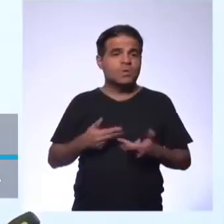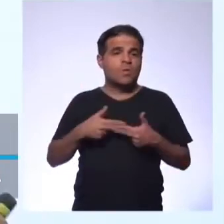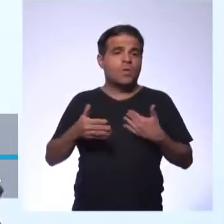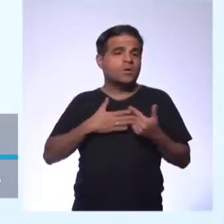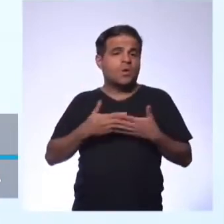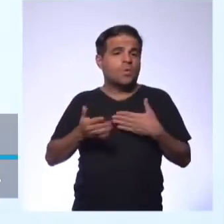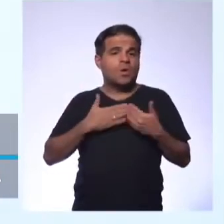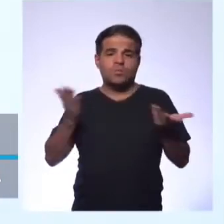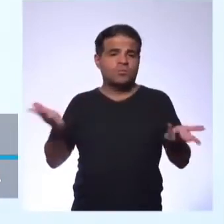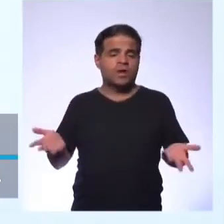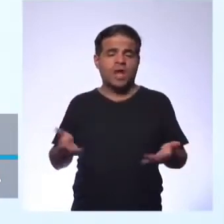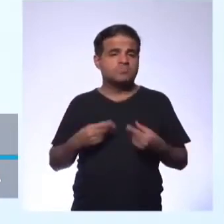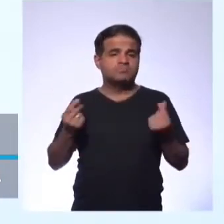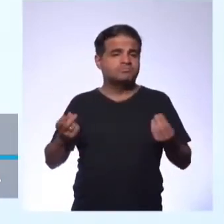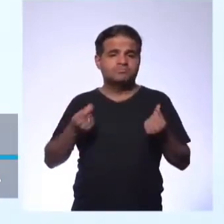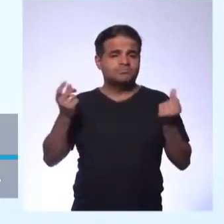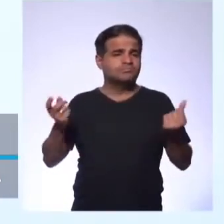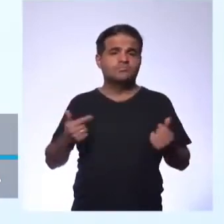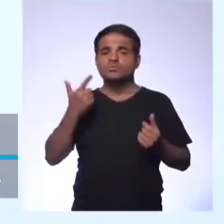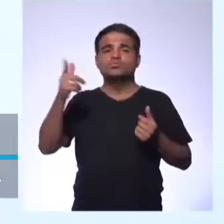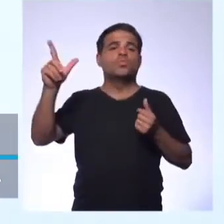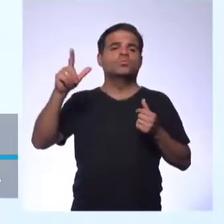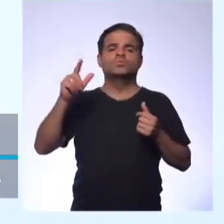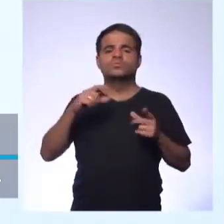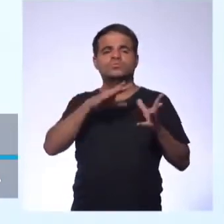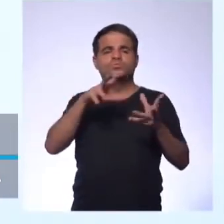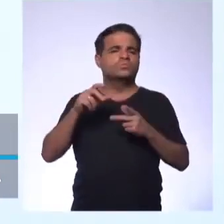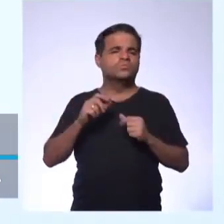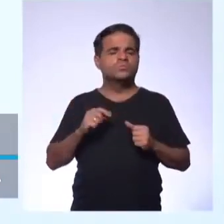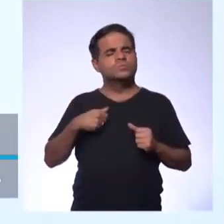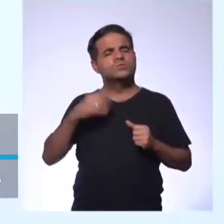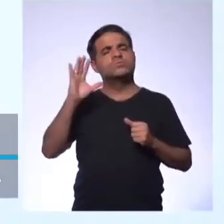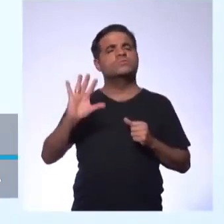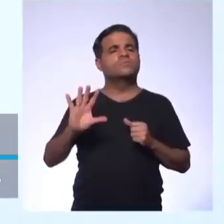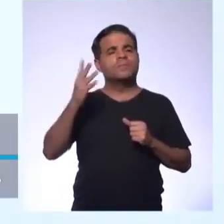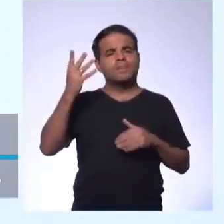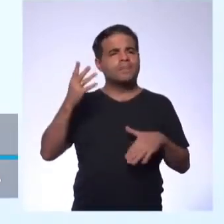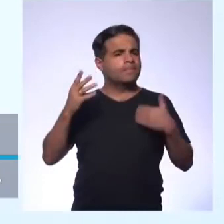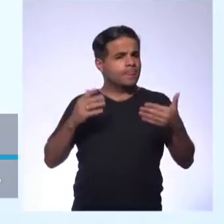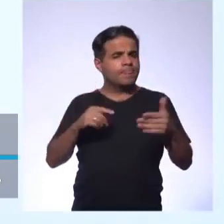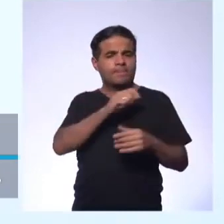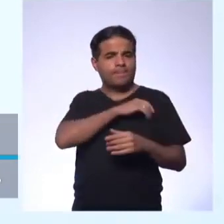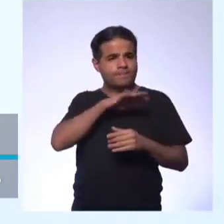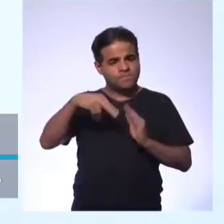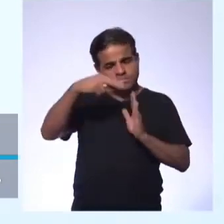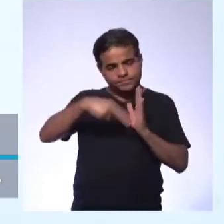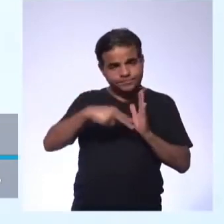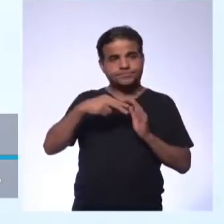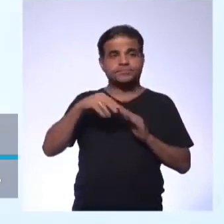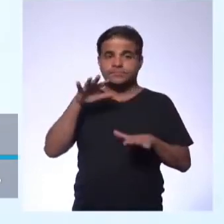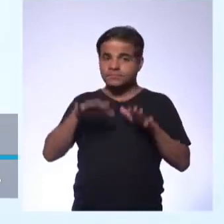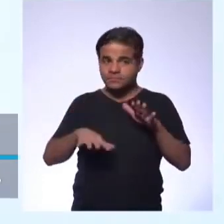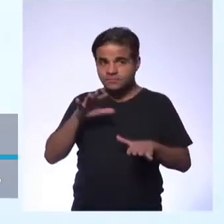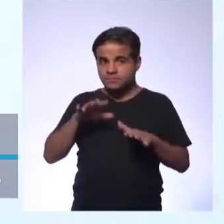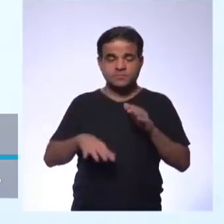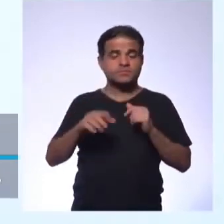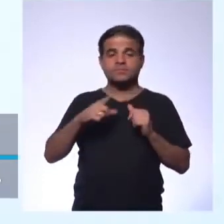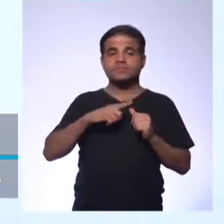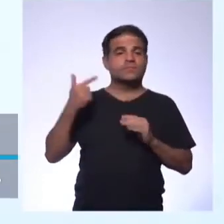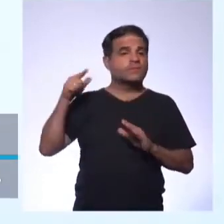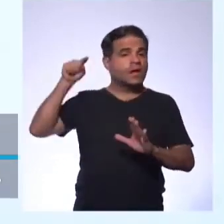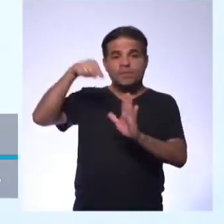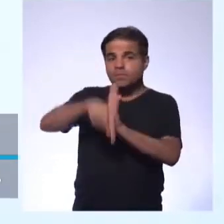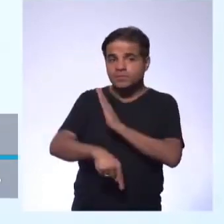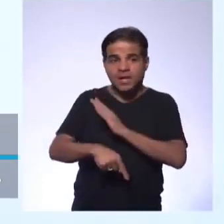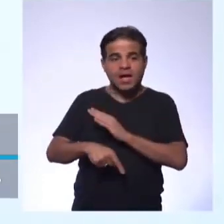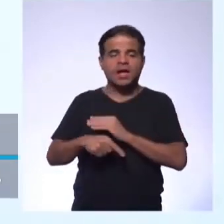não é algo de outro mundo. Então, o que acontece? Um aluno leitor é aquele aluno que, às vezes, não tem aquela